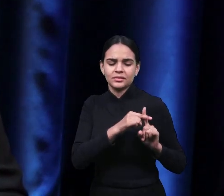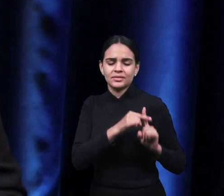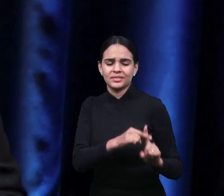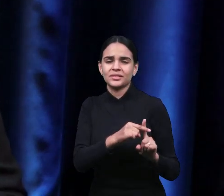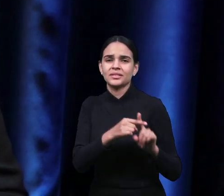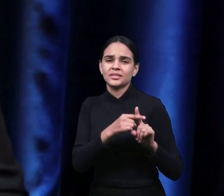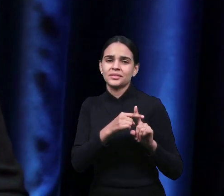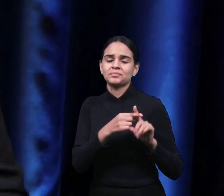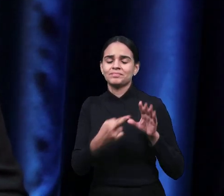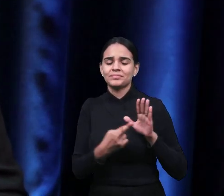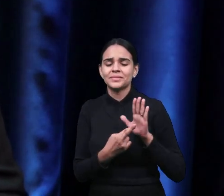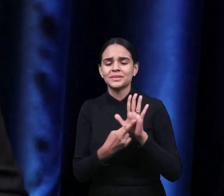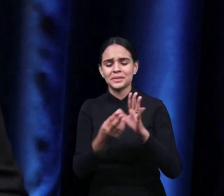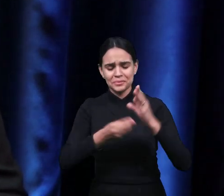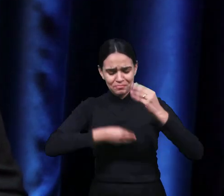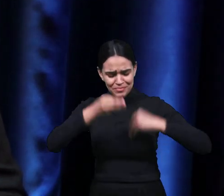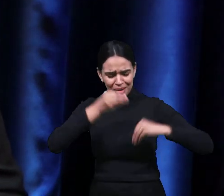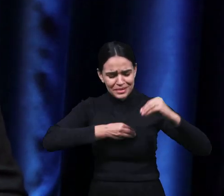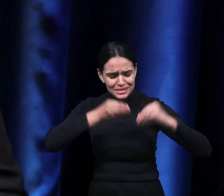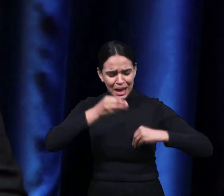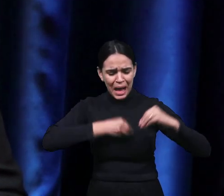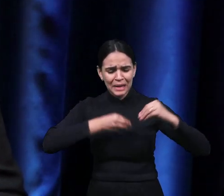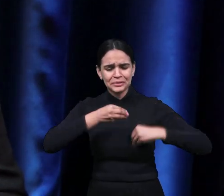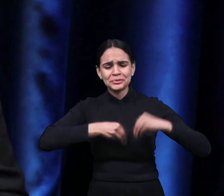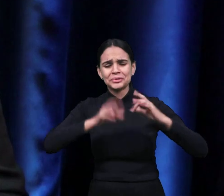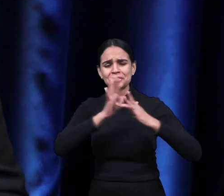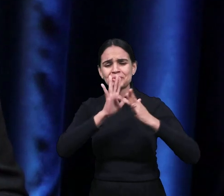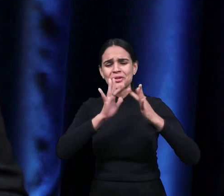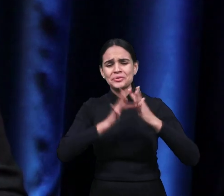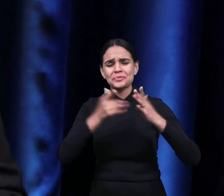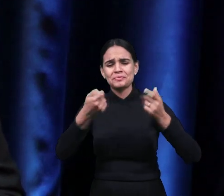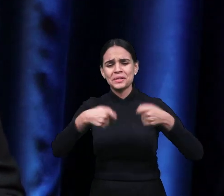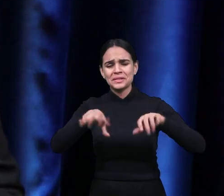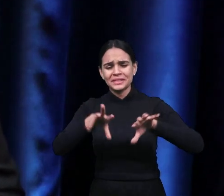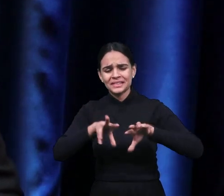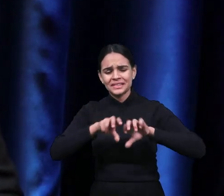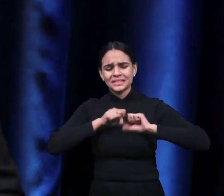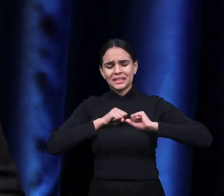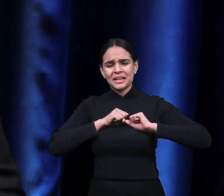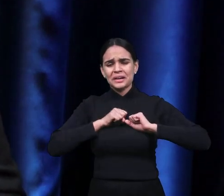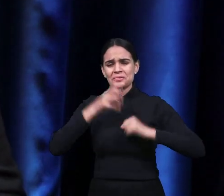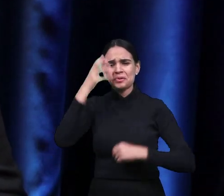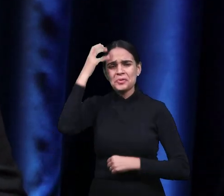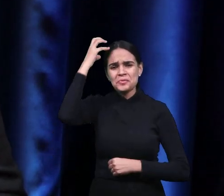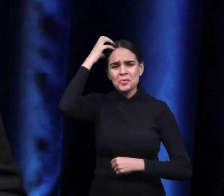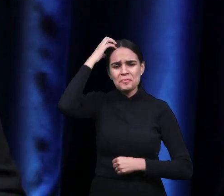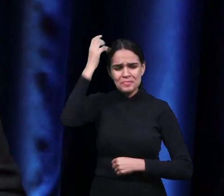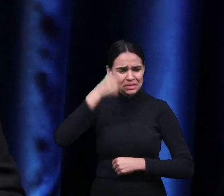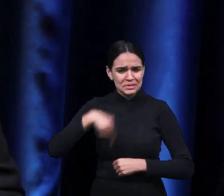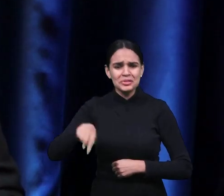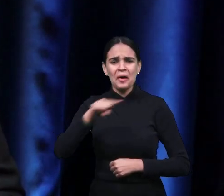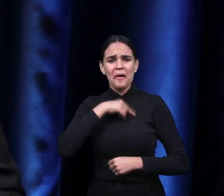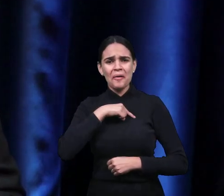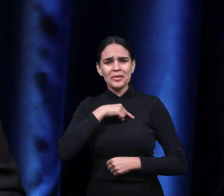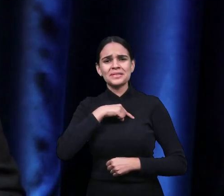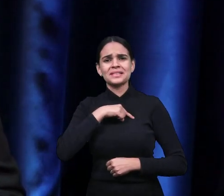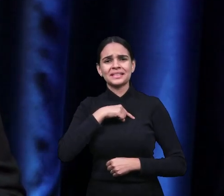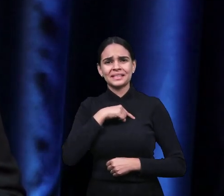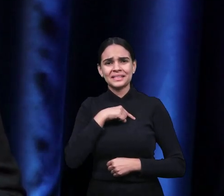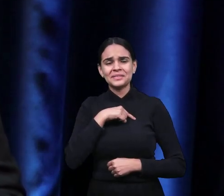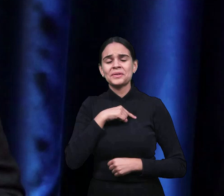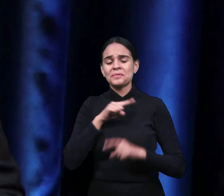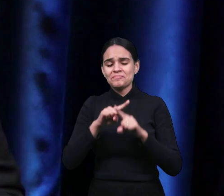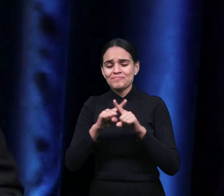a morte, representa toda a angústia que era nossa, que seríamos nós que teríamos que estar